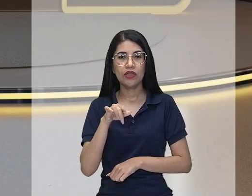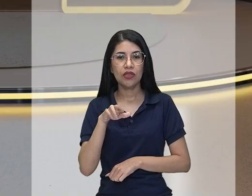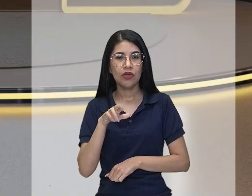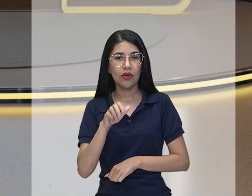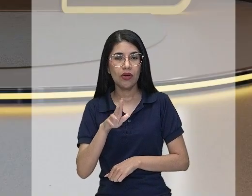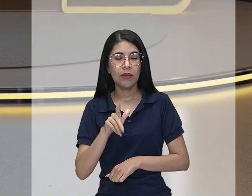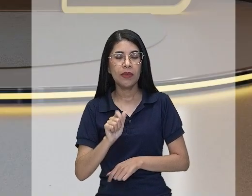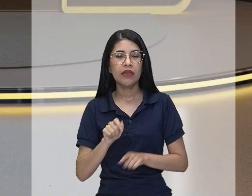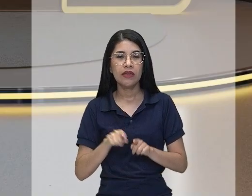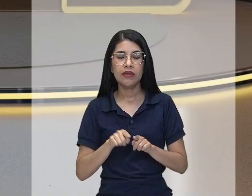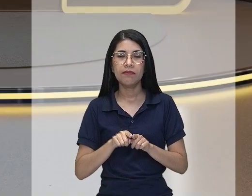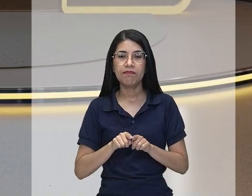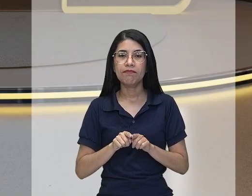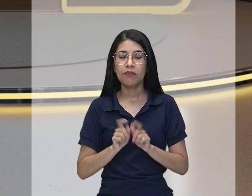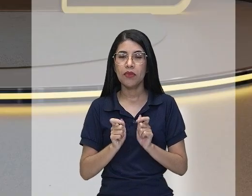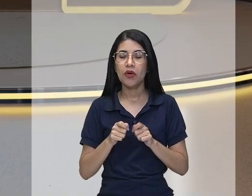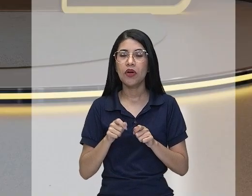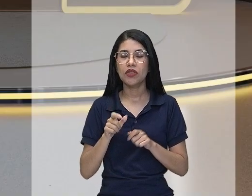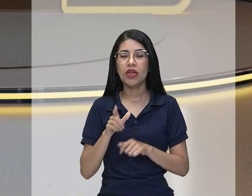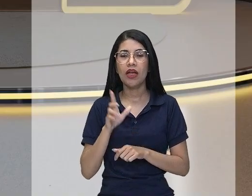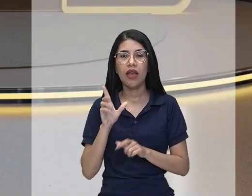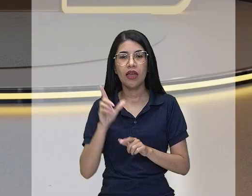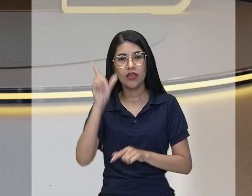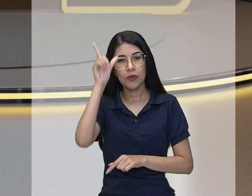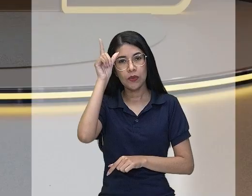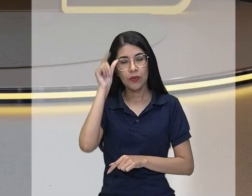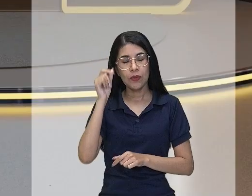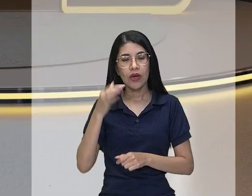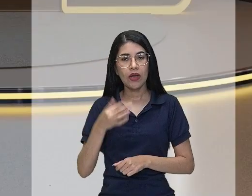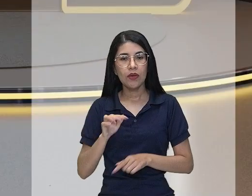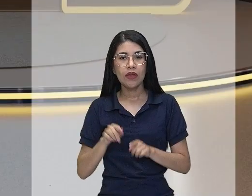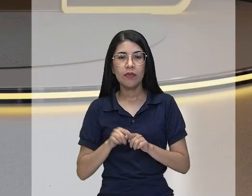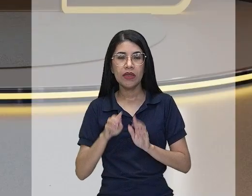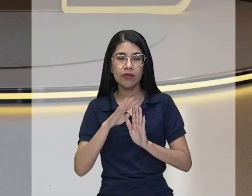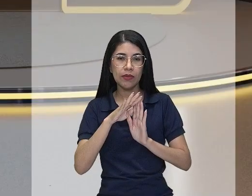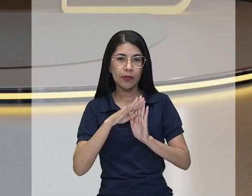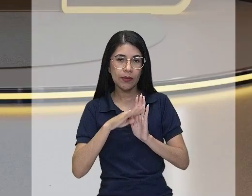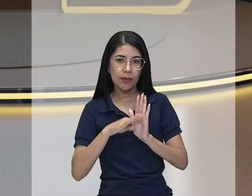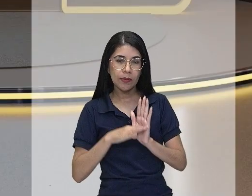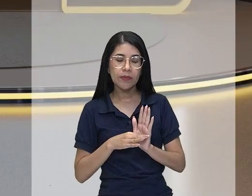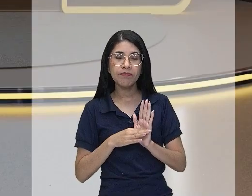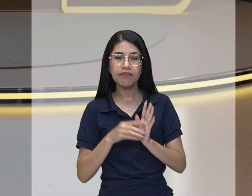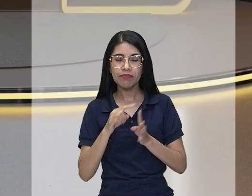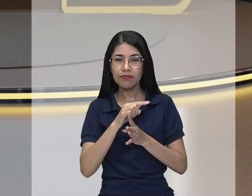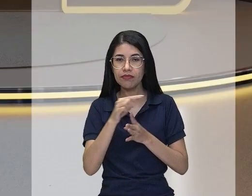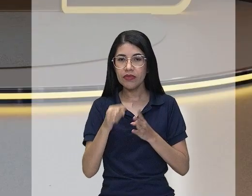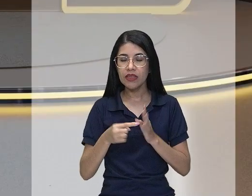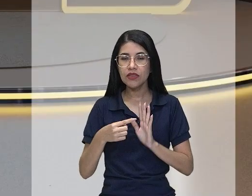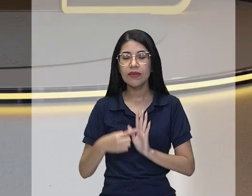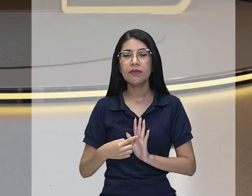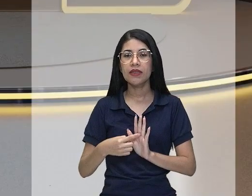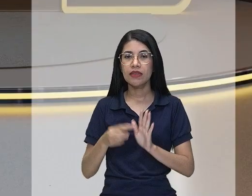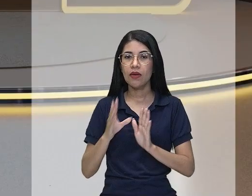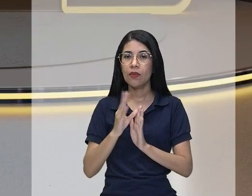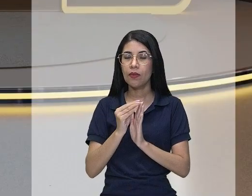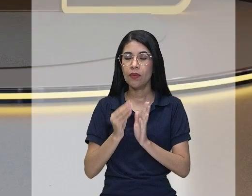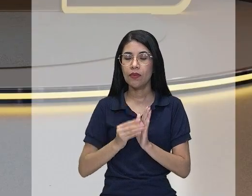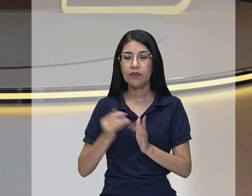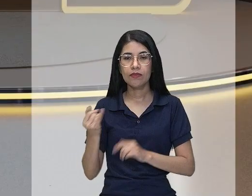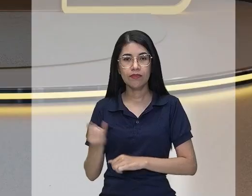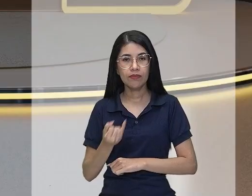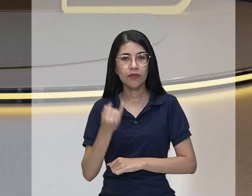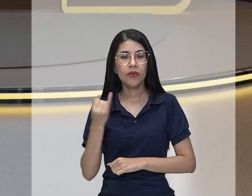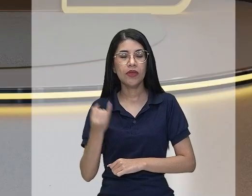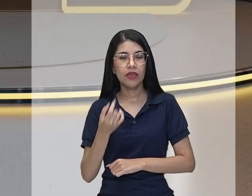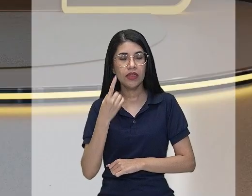anti-inflamatório. Copaíba também, né? Então a gente elencou esses 4 aqui, que a gente vai abordar esse conteúdo que é bem interessante,